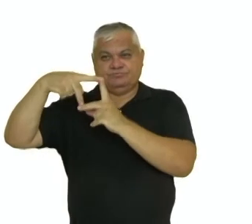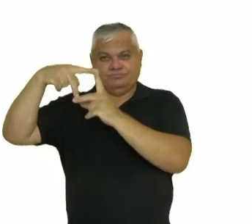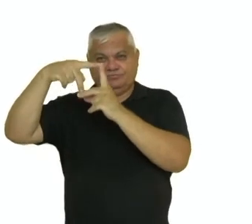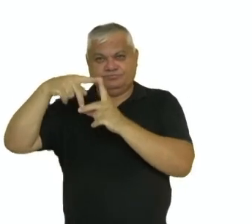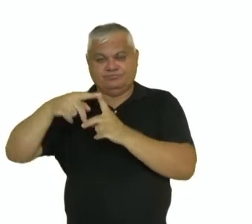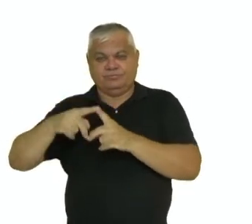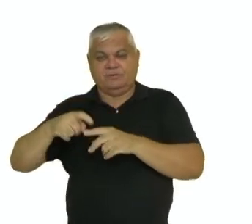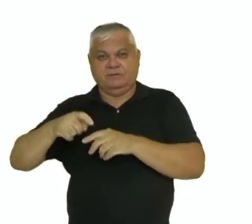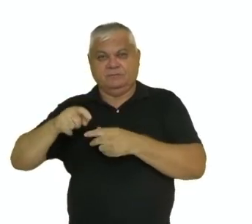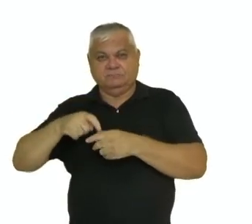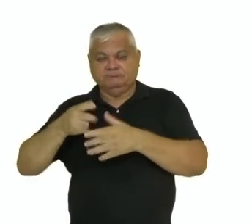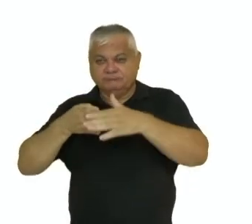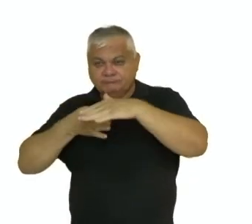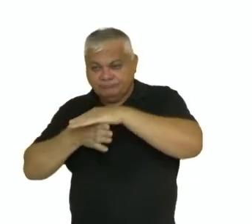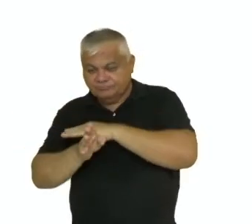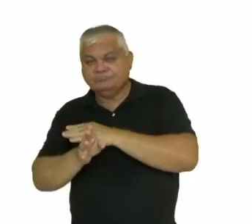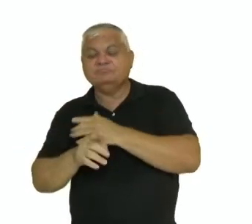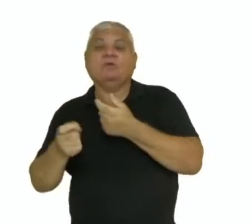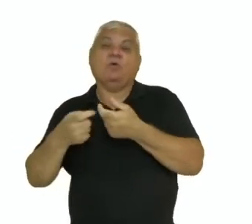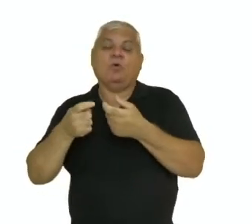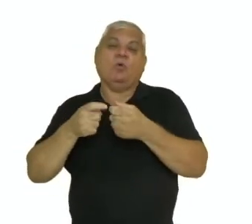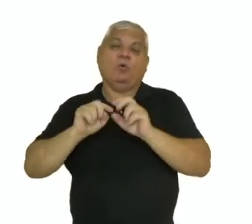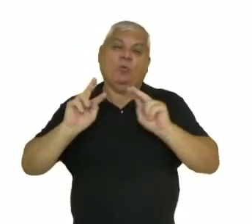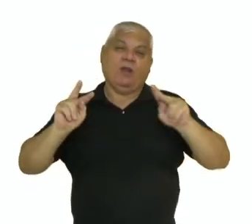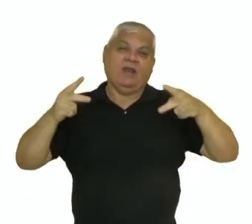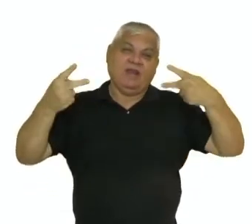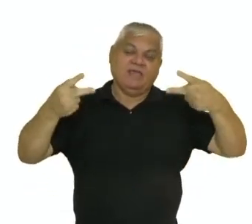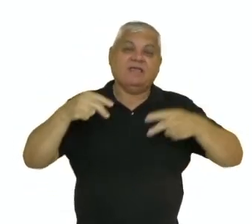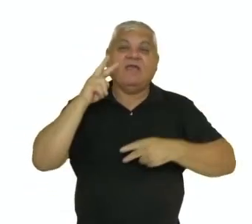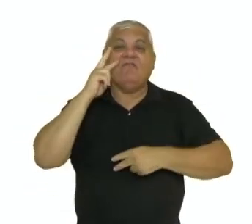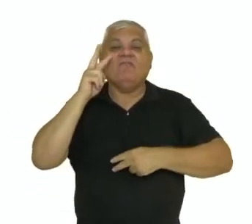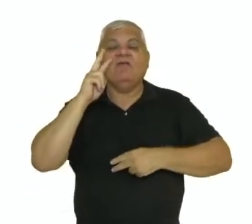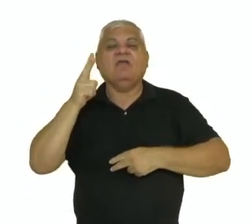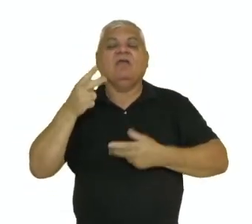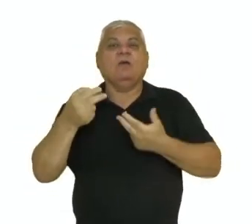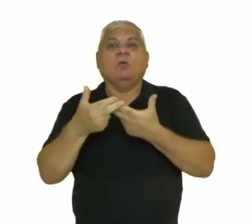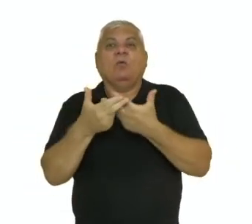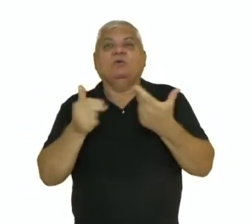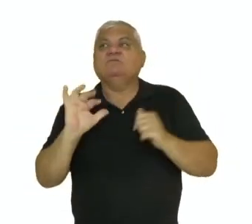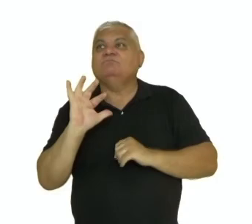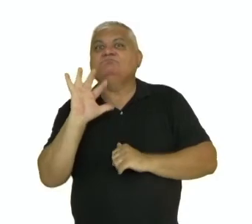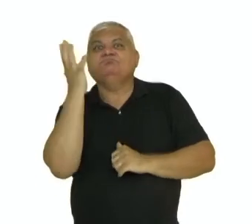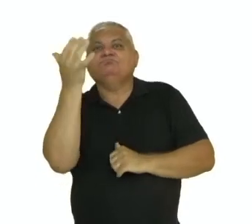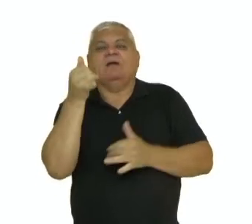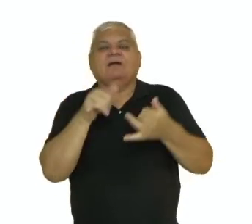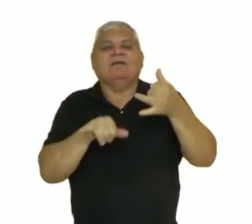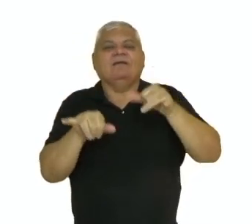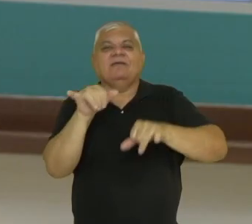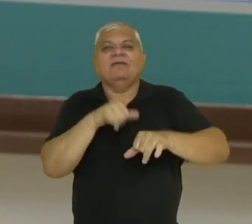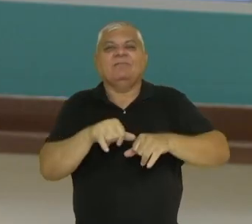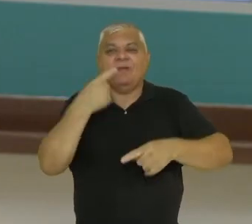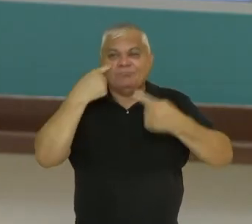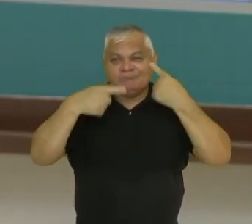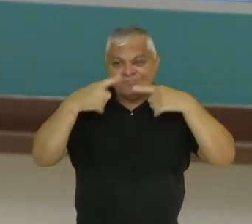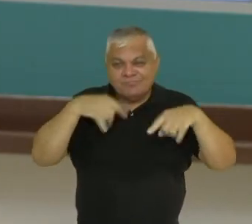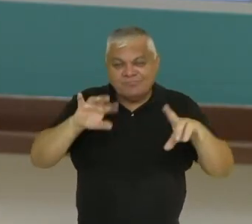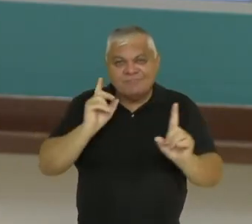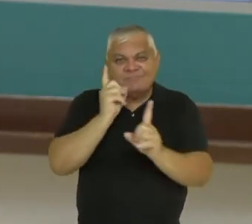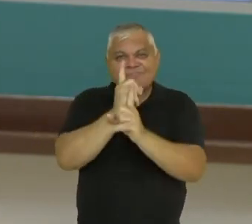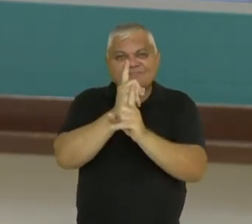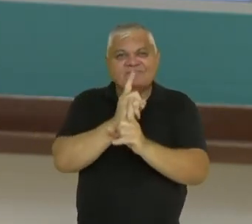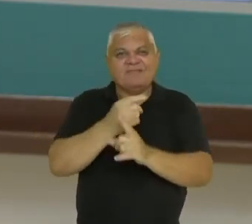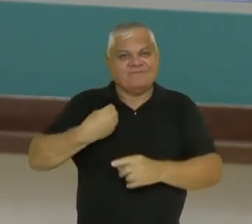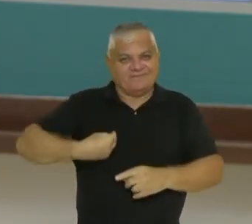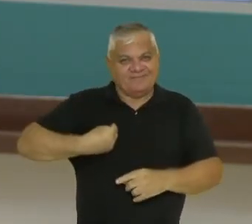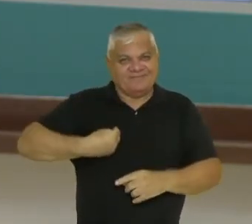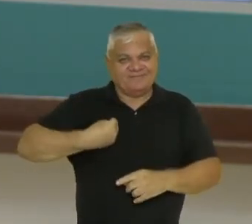link e conheça o artigo Pensando e falando sobre fenômenos químicos e descubra mais sobre as reações químicas que aparecem no nosso dia a dia. Então,